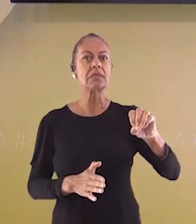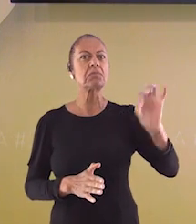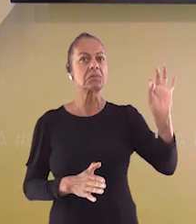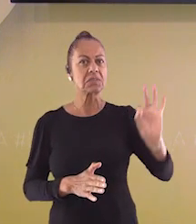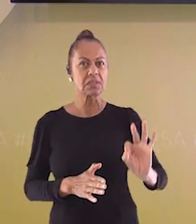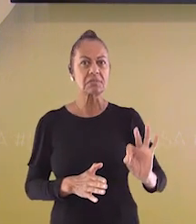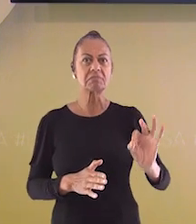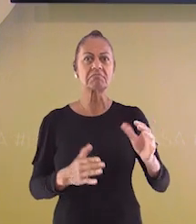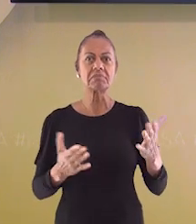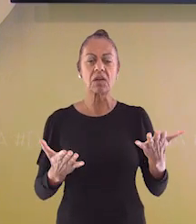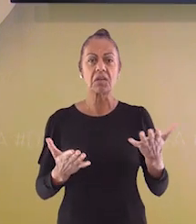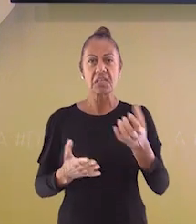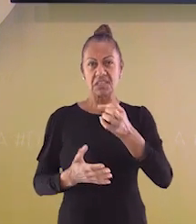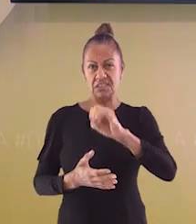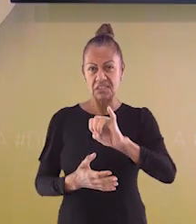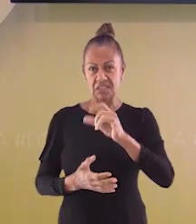entende.